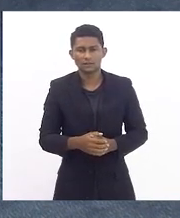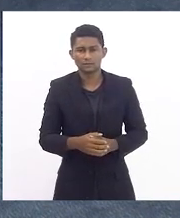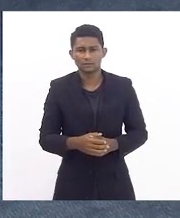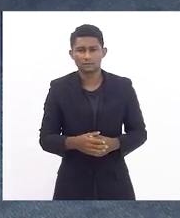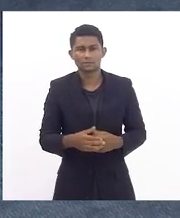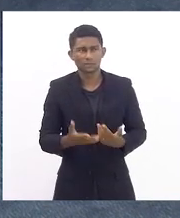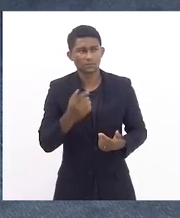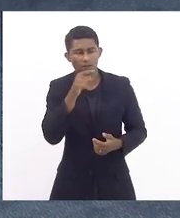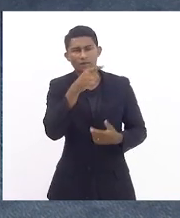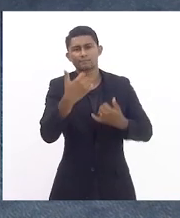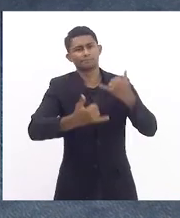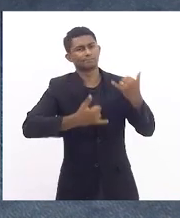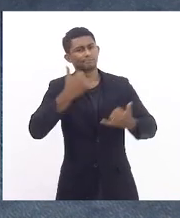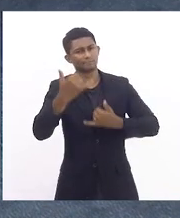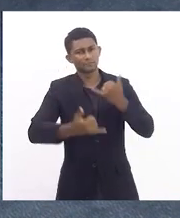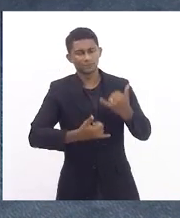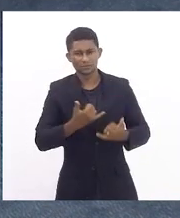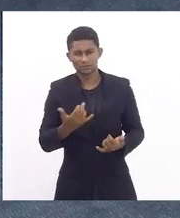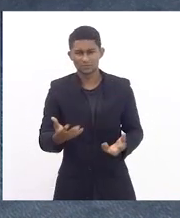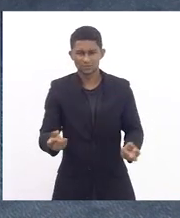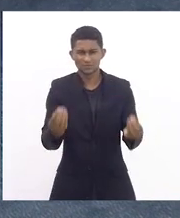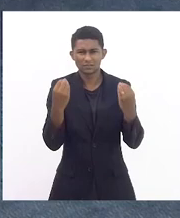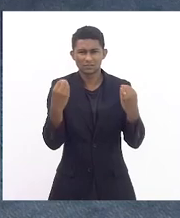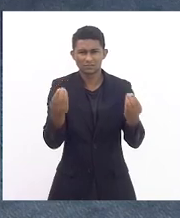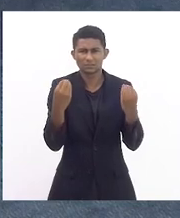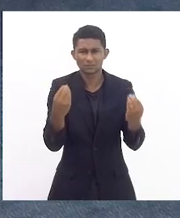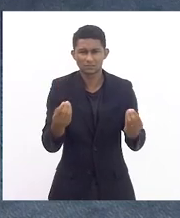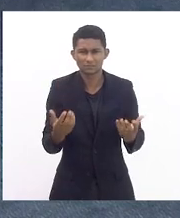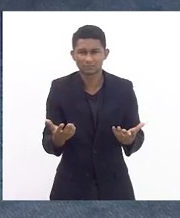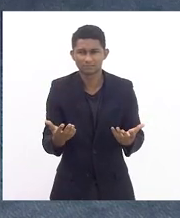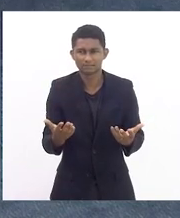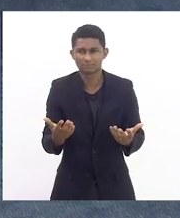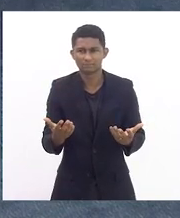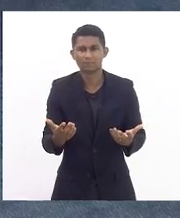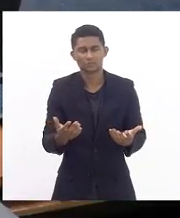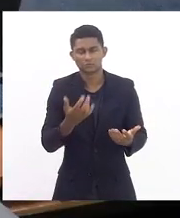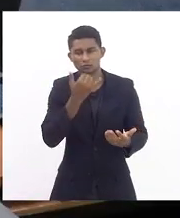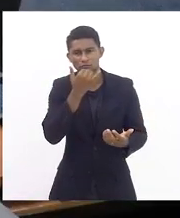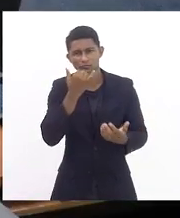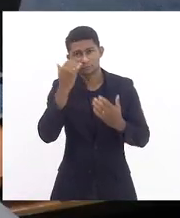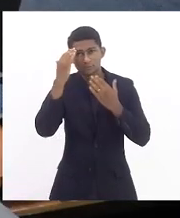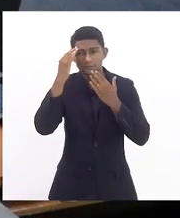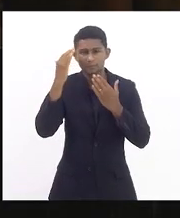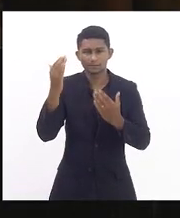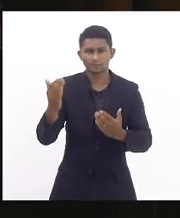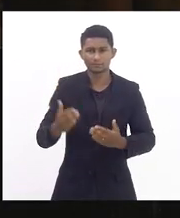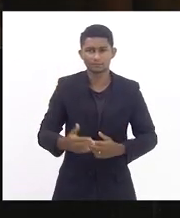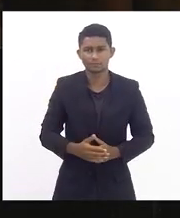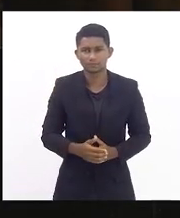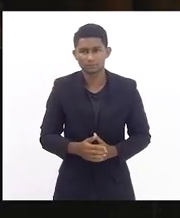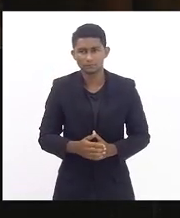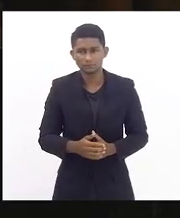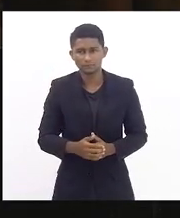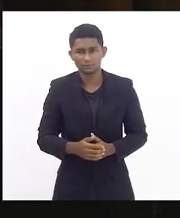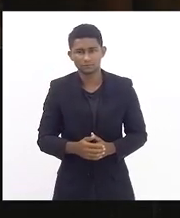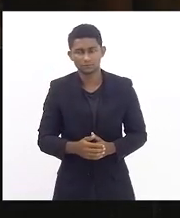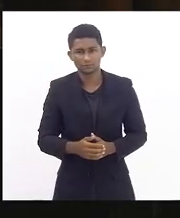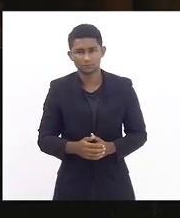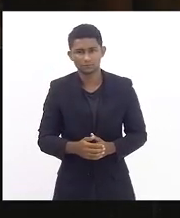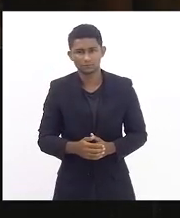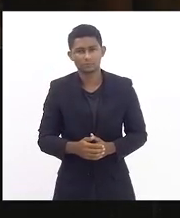tudo mentirinha. Como, meu Deus? Desculpe, agradeço aí a sua parte. Na realidade, ele não